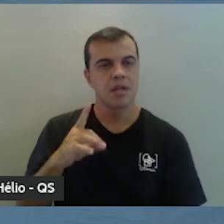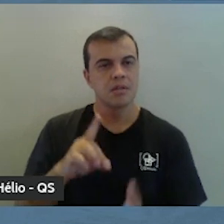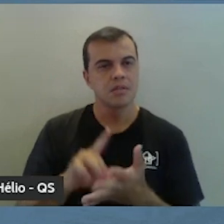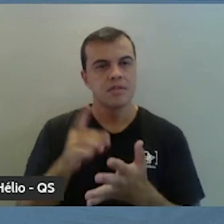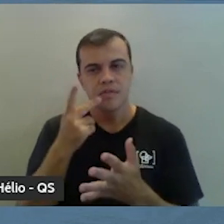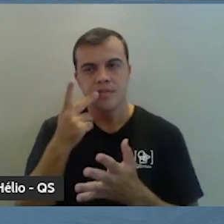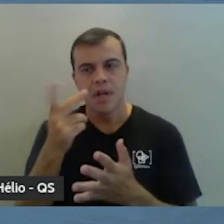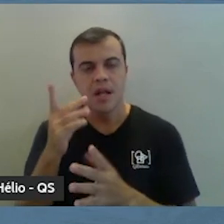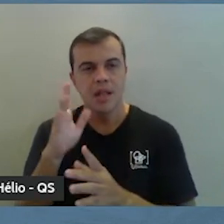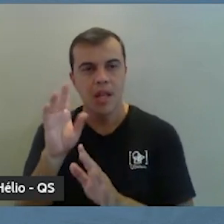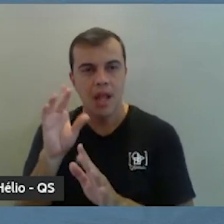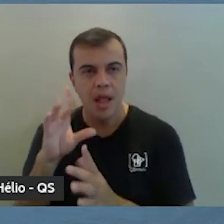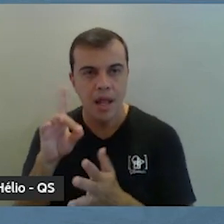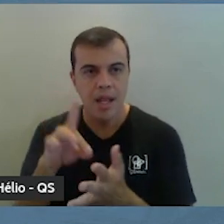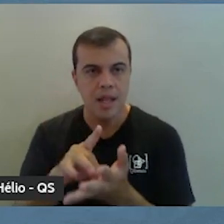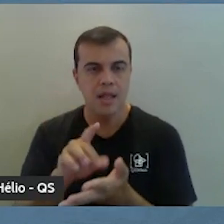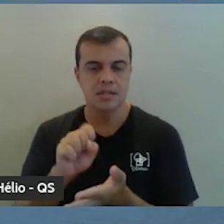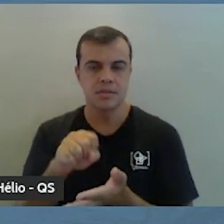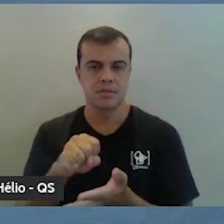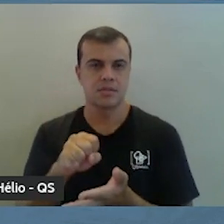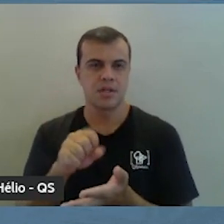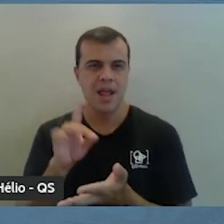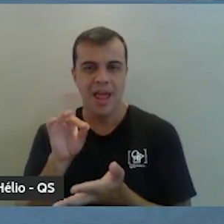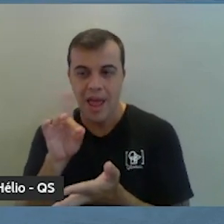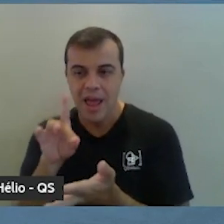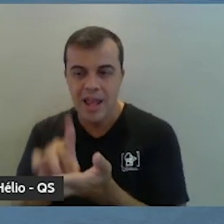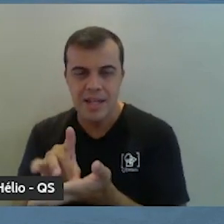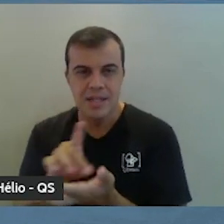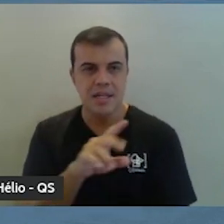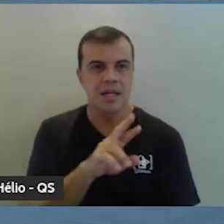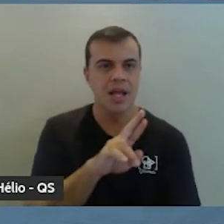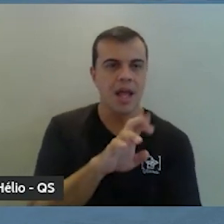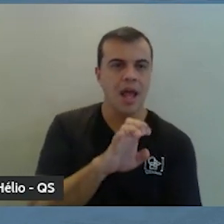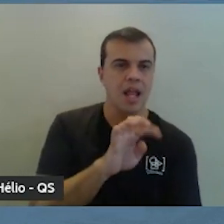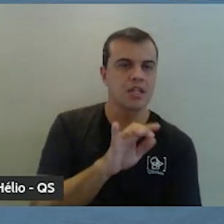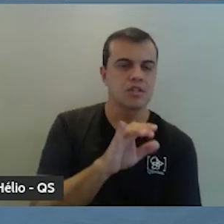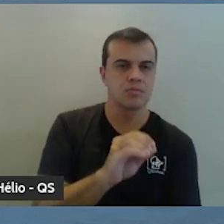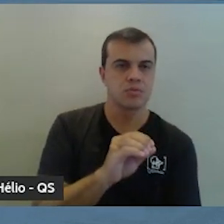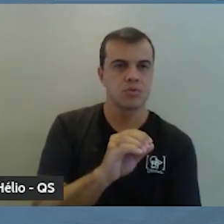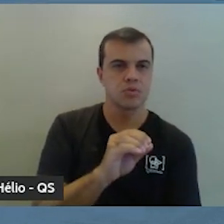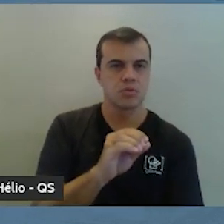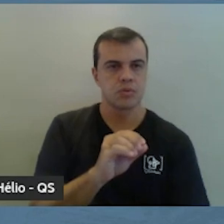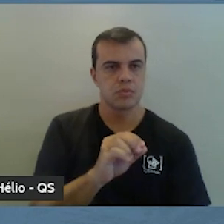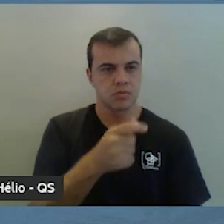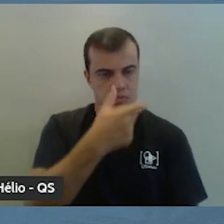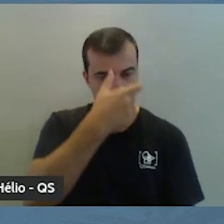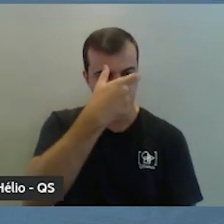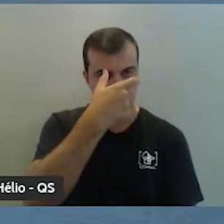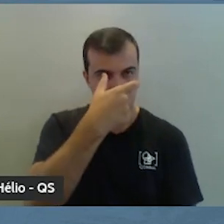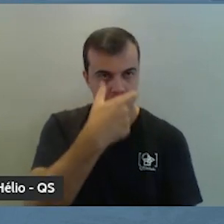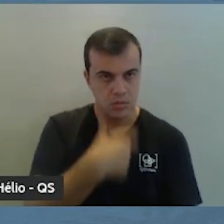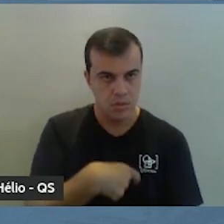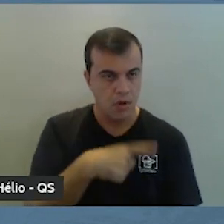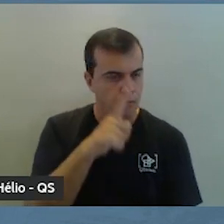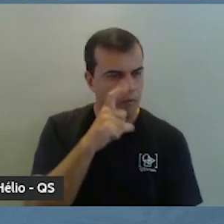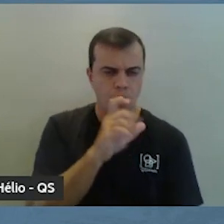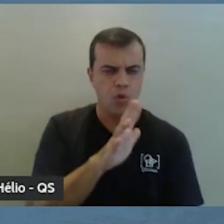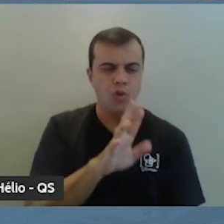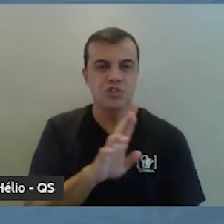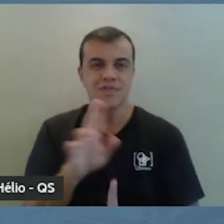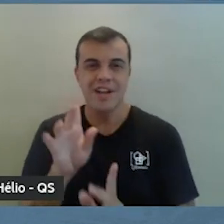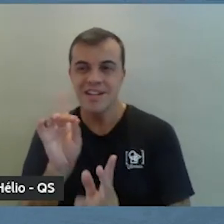falando da realidade, não realismo no sentido de ser um retrato tal como se fosse uma fotografia, não é